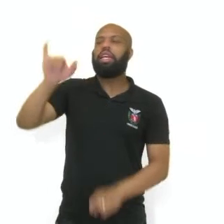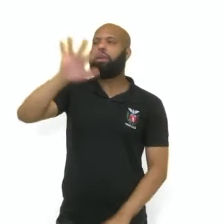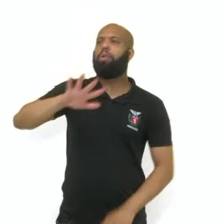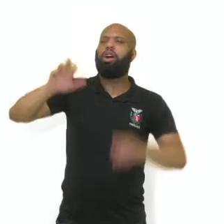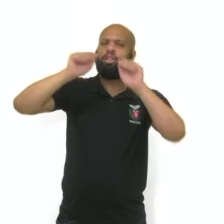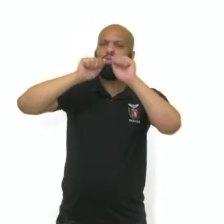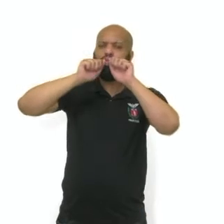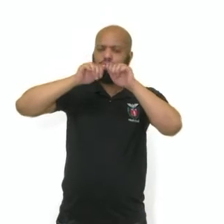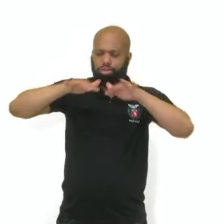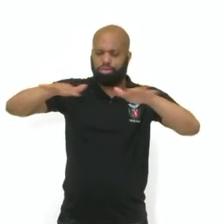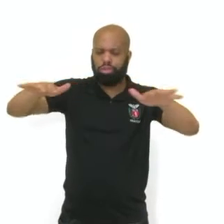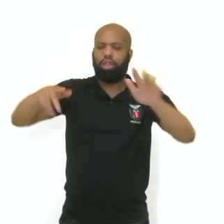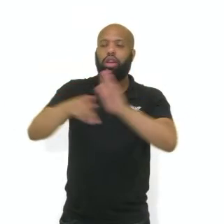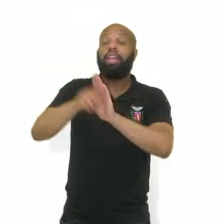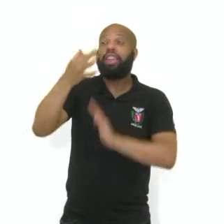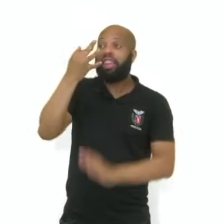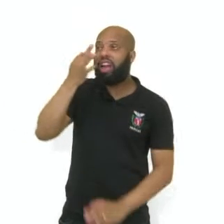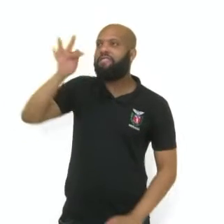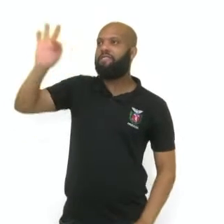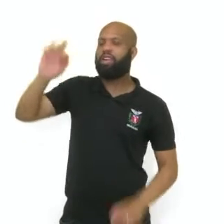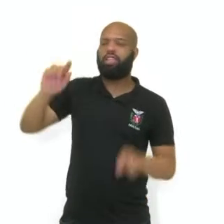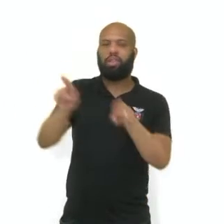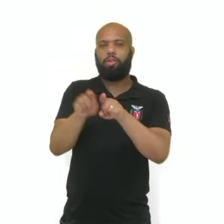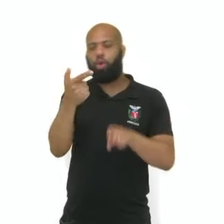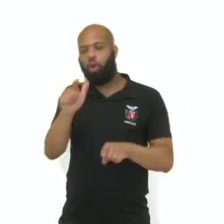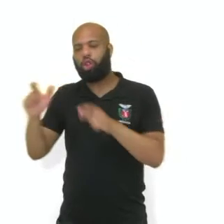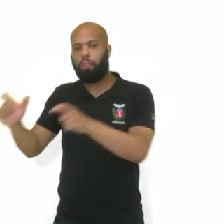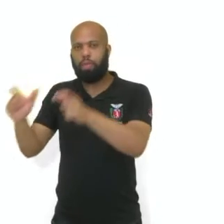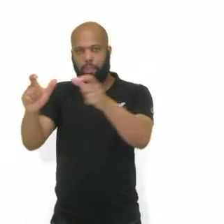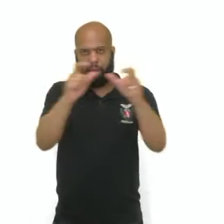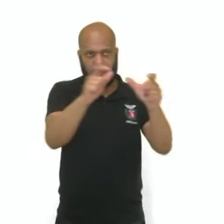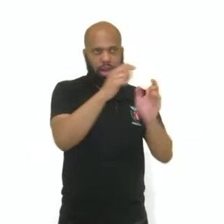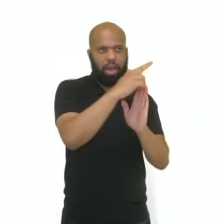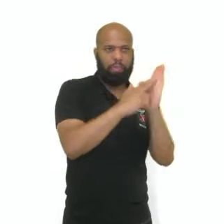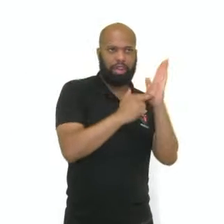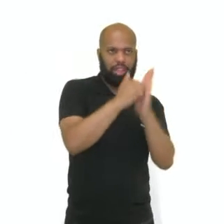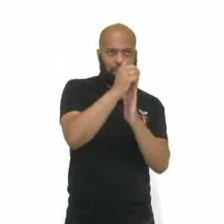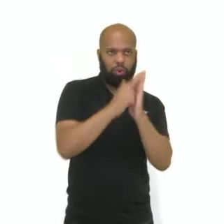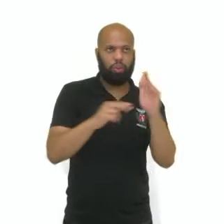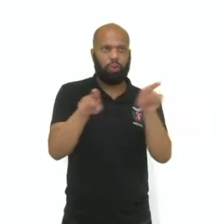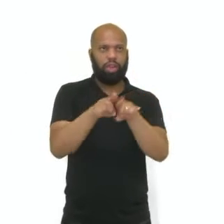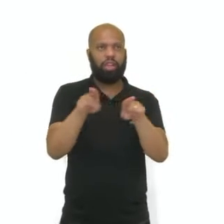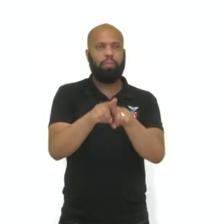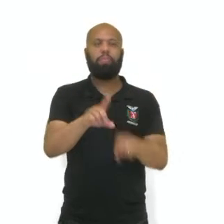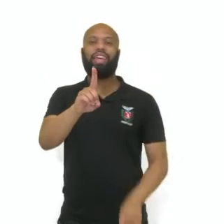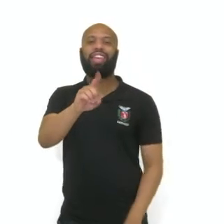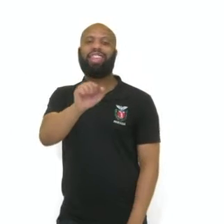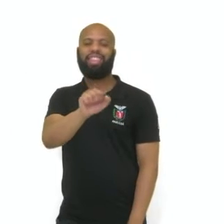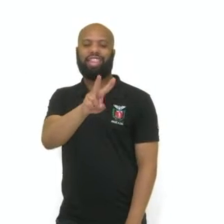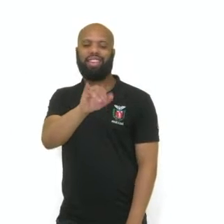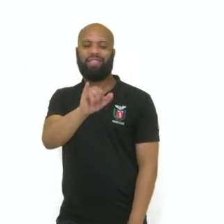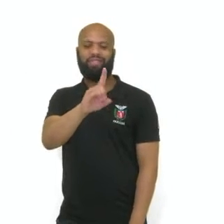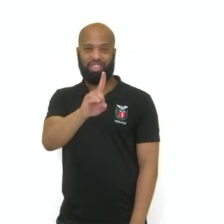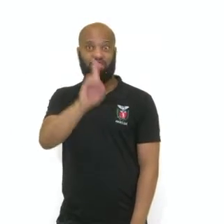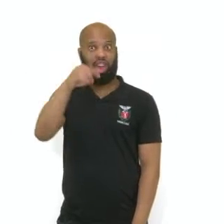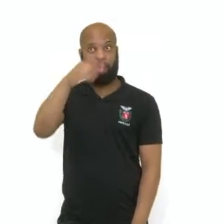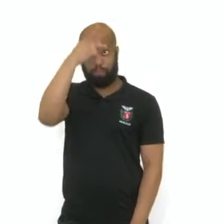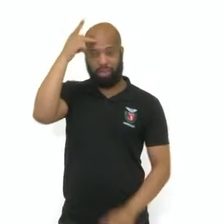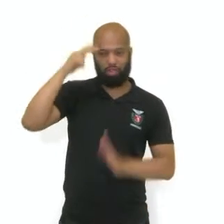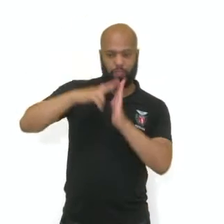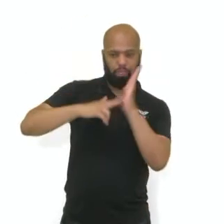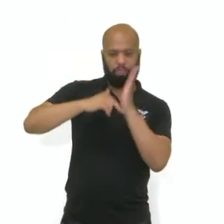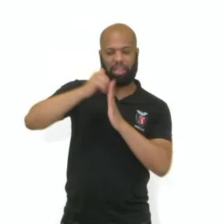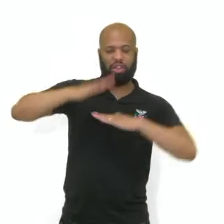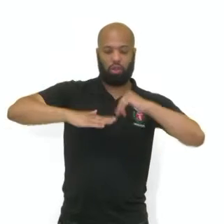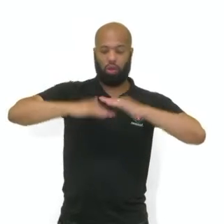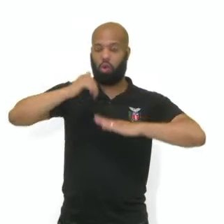na França e para além da França. Essa pintura do Jacques-Louis David, um dos pintores mais representativos da Revolução Francesa e